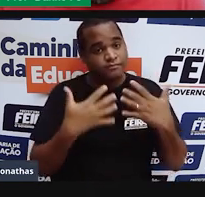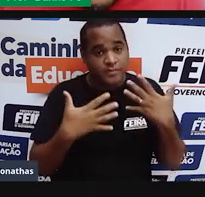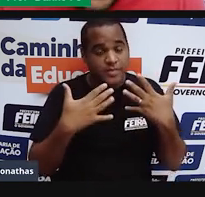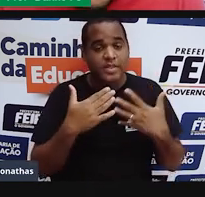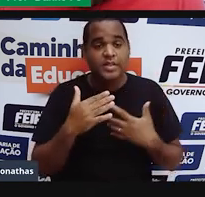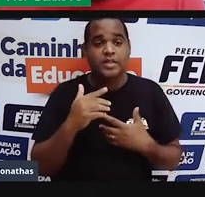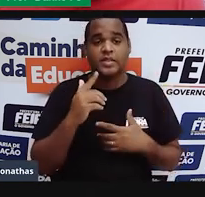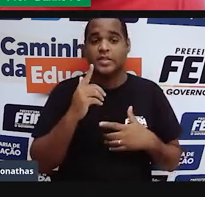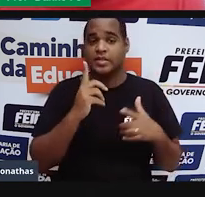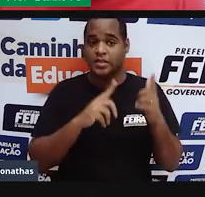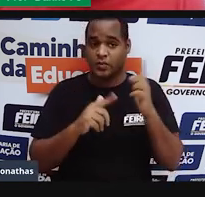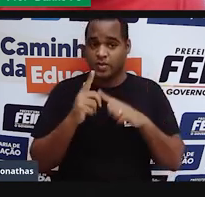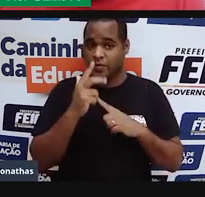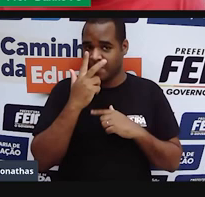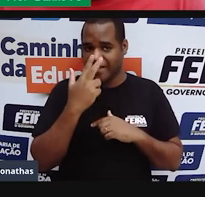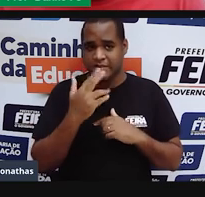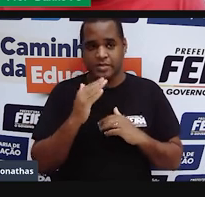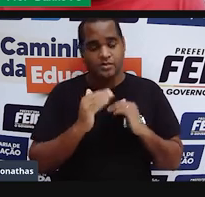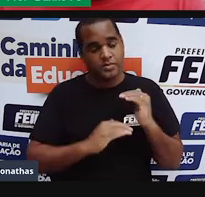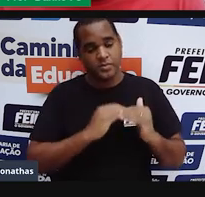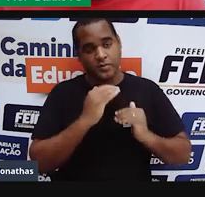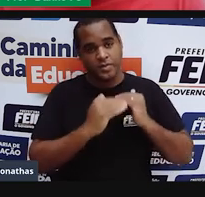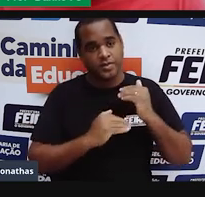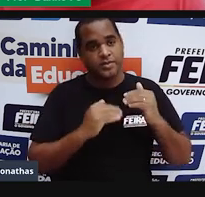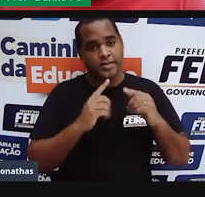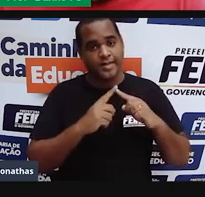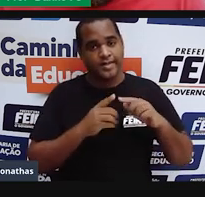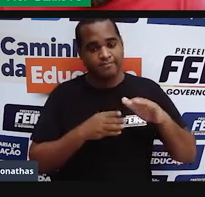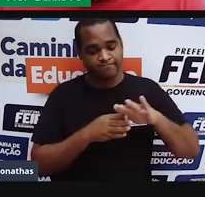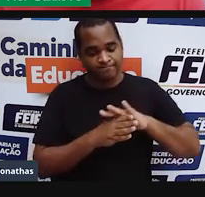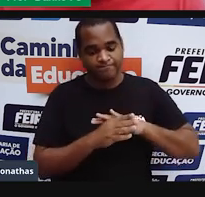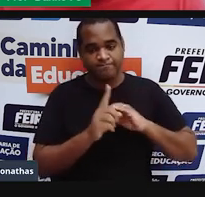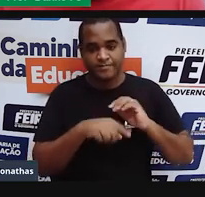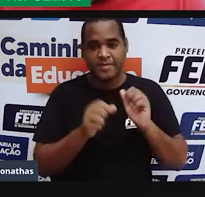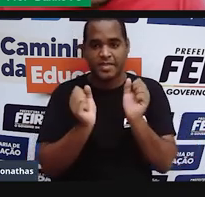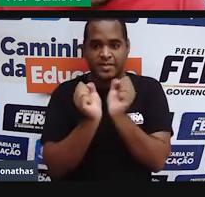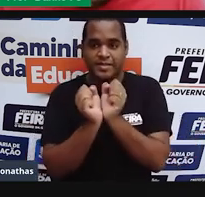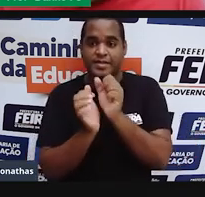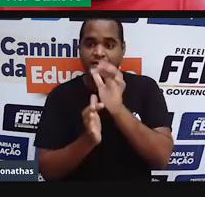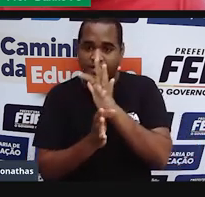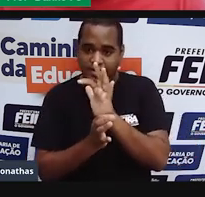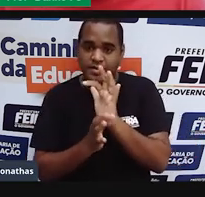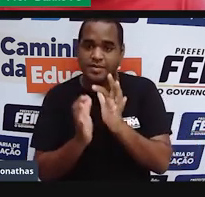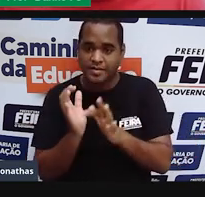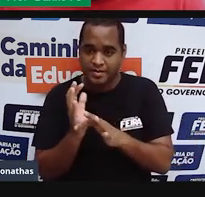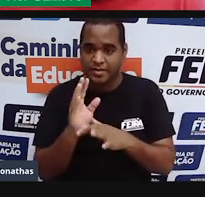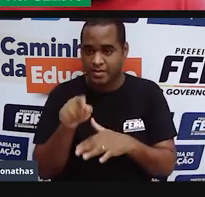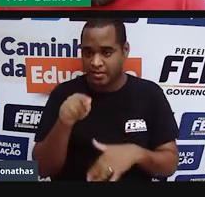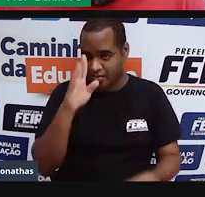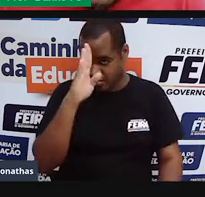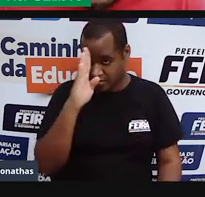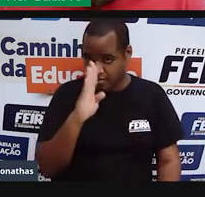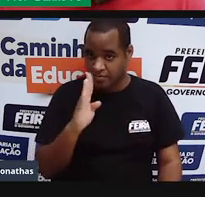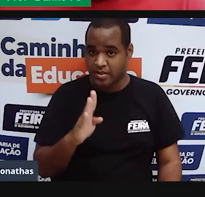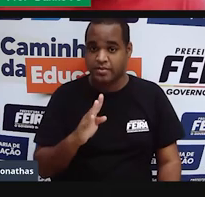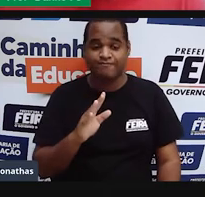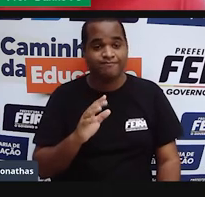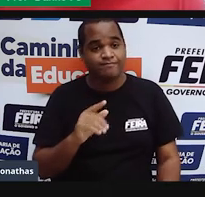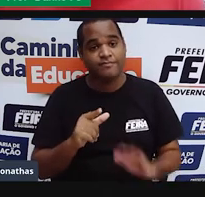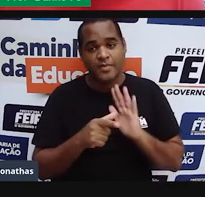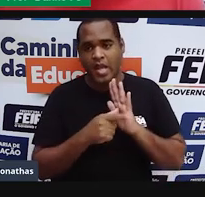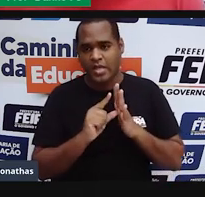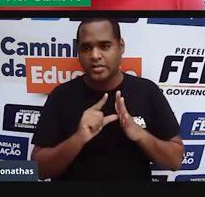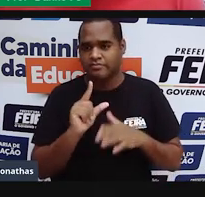acabou influenciando no processo de emancipação da escravidão no Brasil. Mas, antes